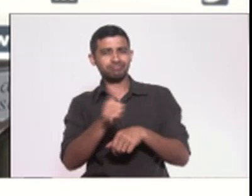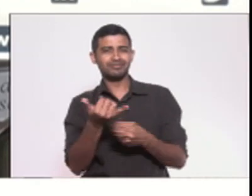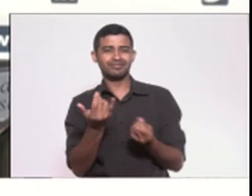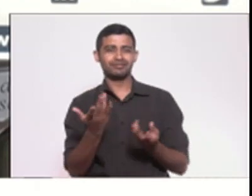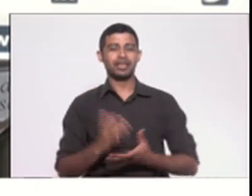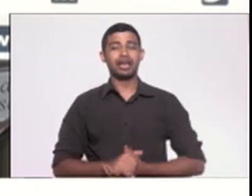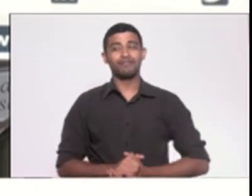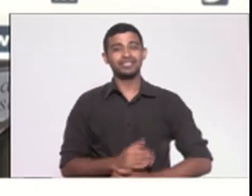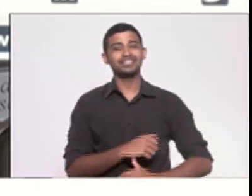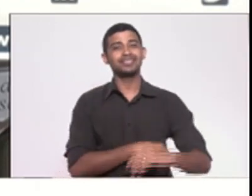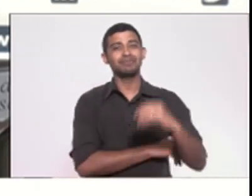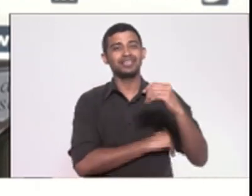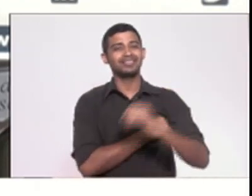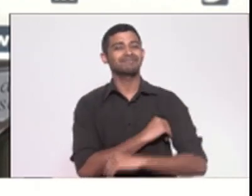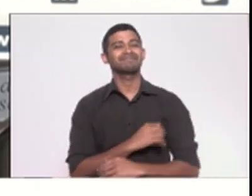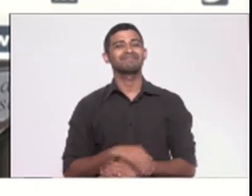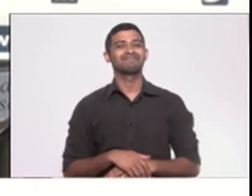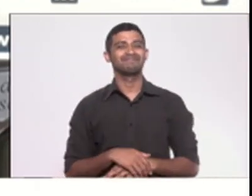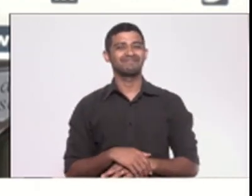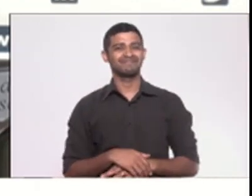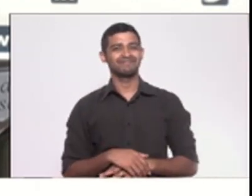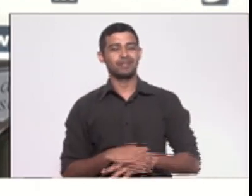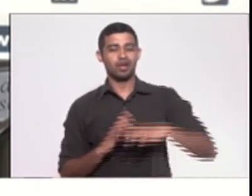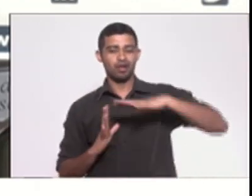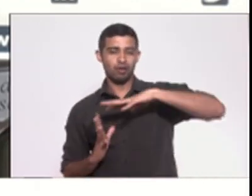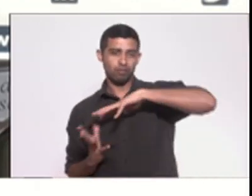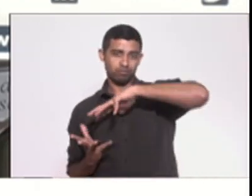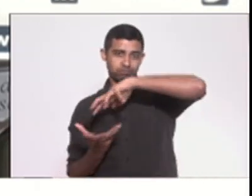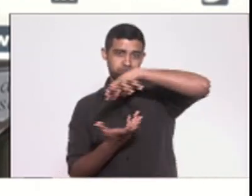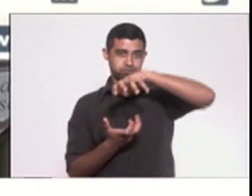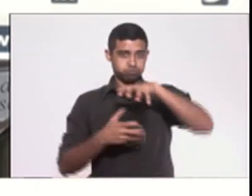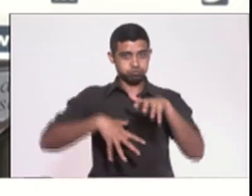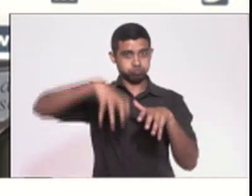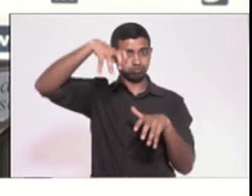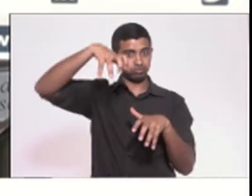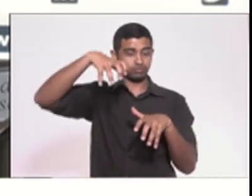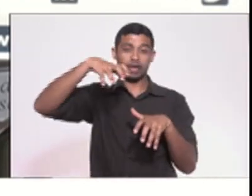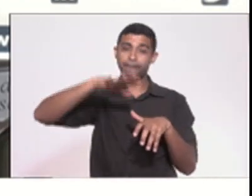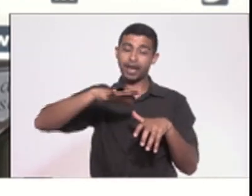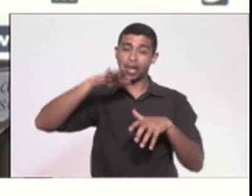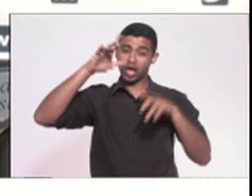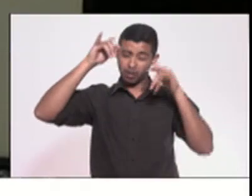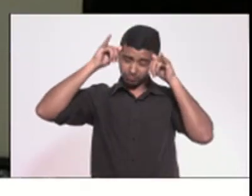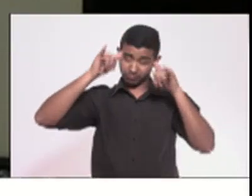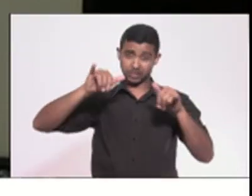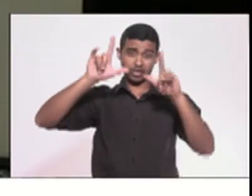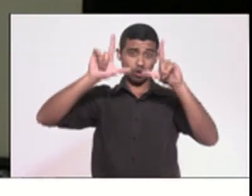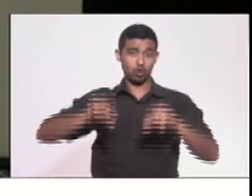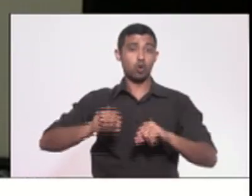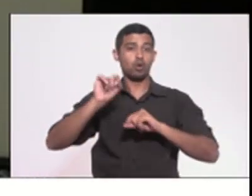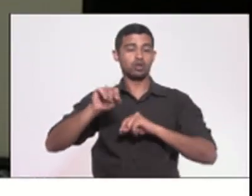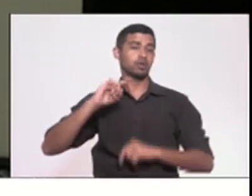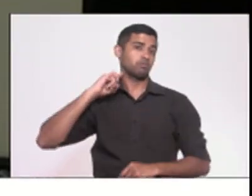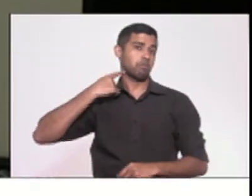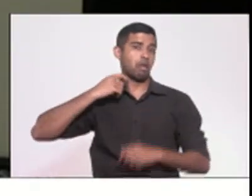de emitir gás de efeito estufa e reduz poluição, mas muita gente é preocupado também com a